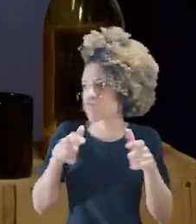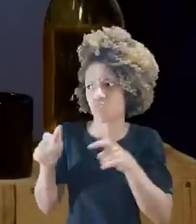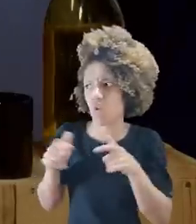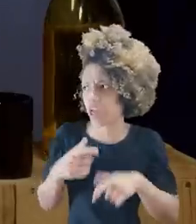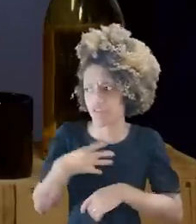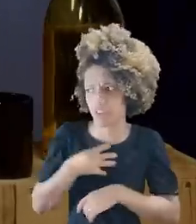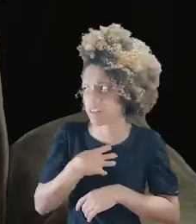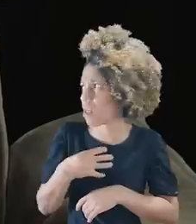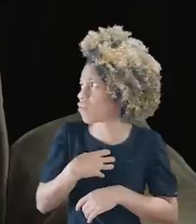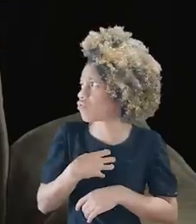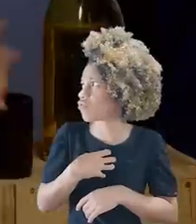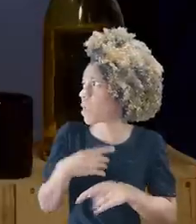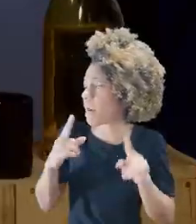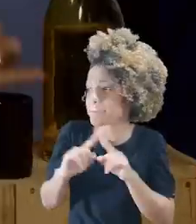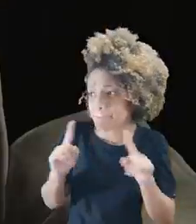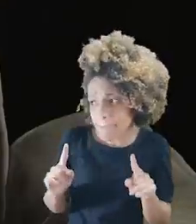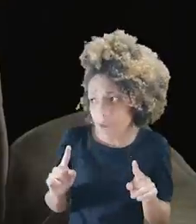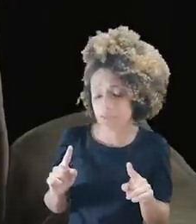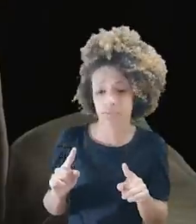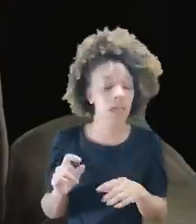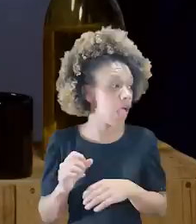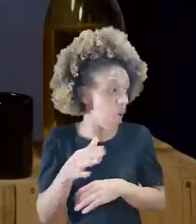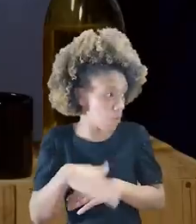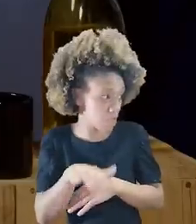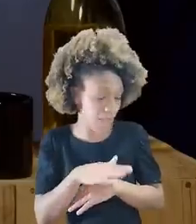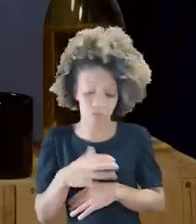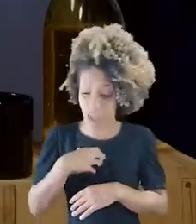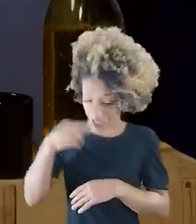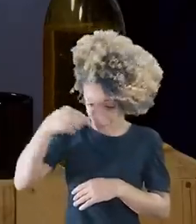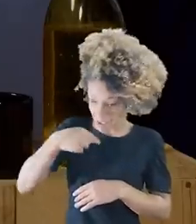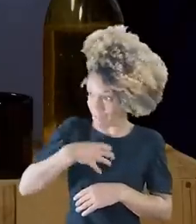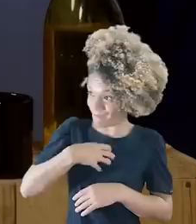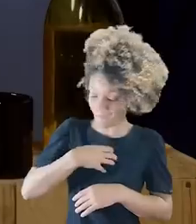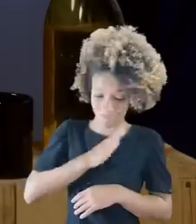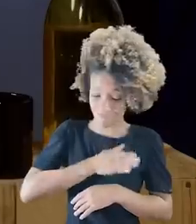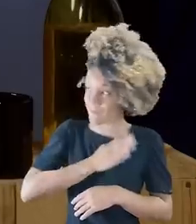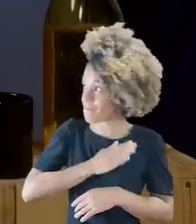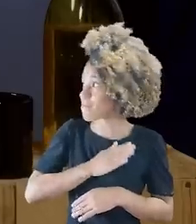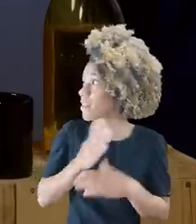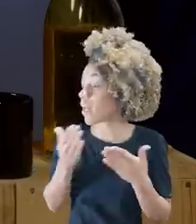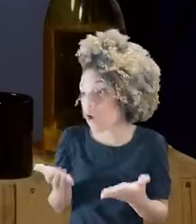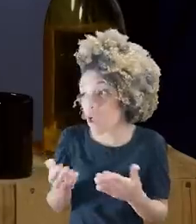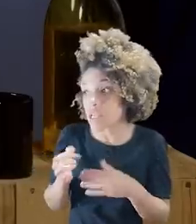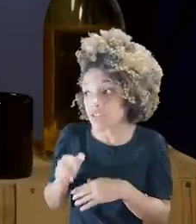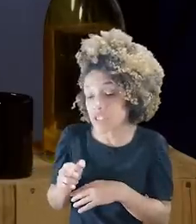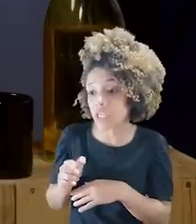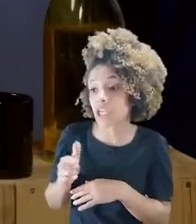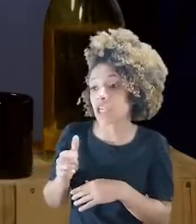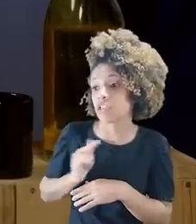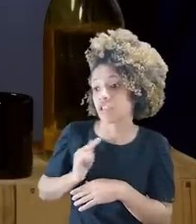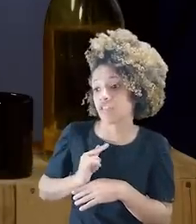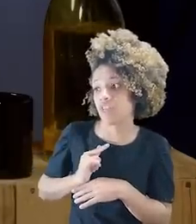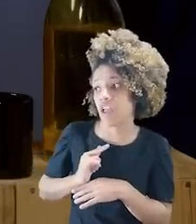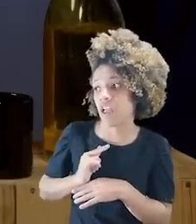do do do hotel se nove estrelas CCO estrelas é o é aqui dentro e aí eu falava olha ali se você eu tiver me mexendo